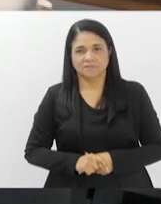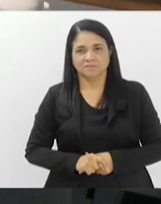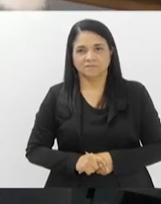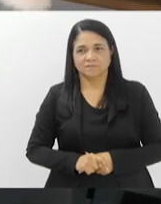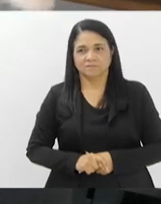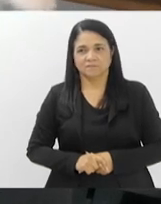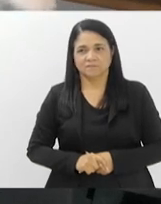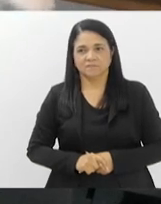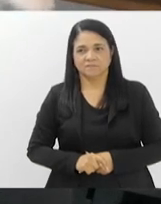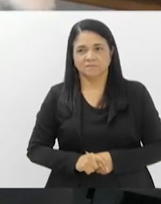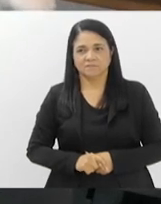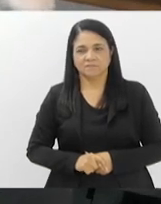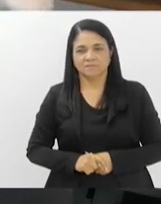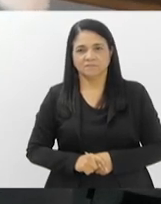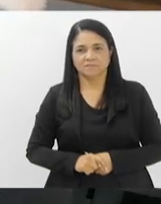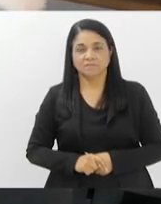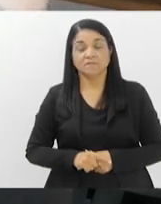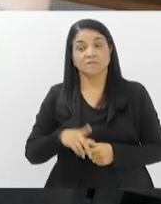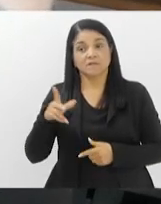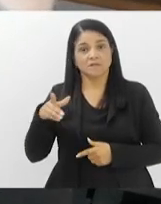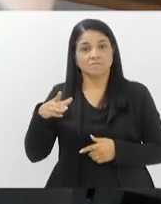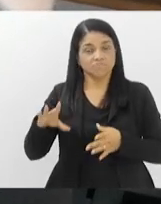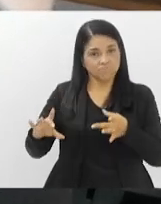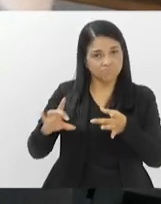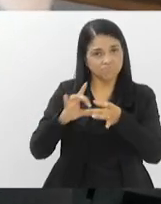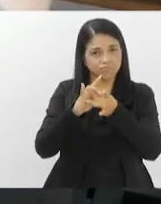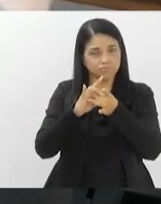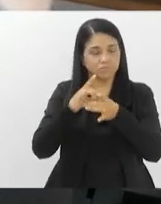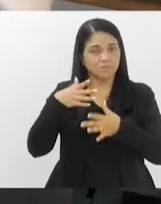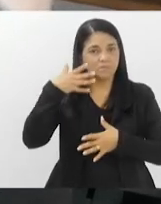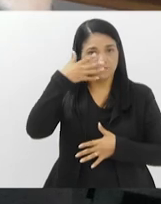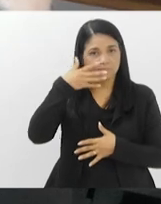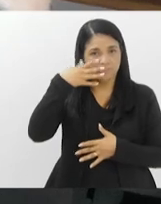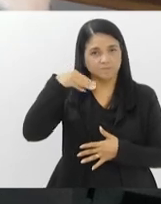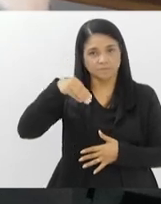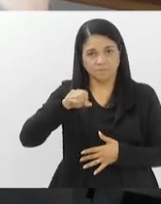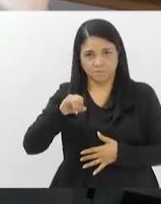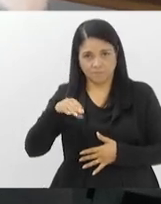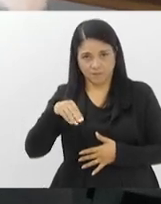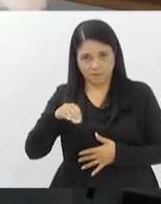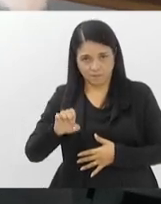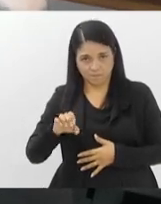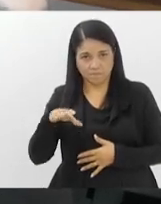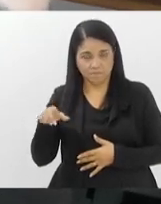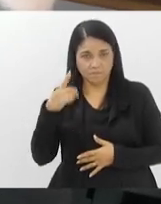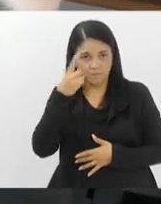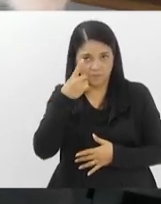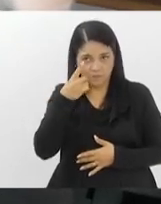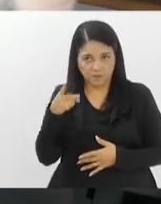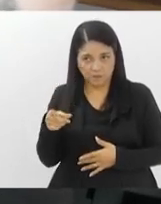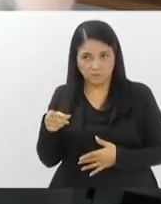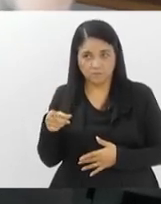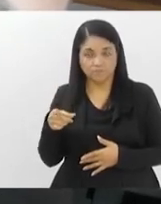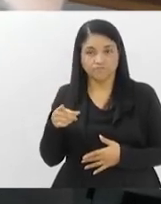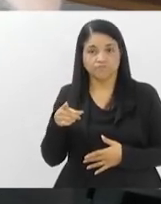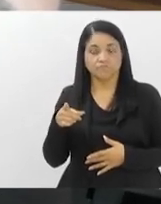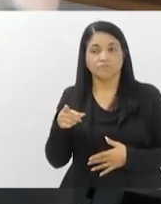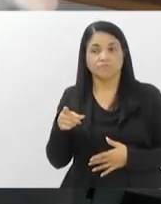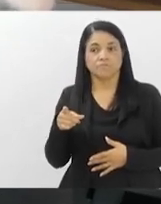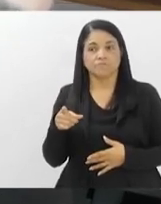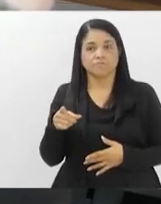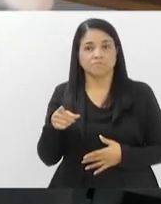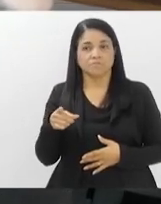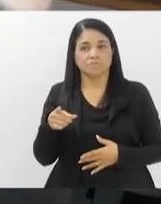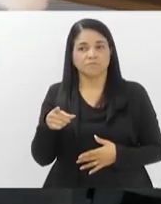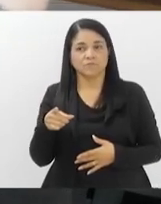Em cima da fala do deputado Carlos Mink, não é essa interpretação, não